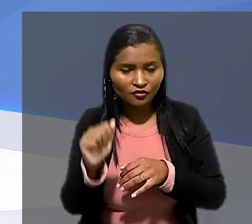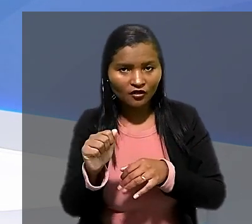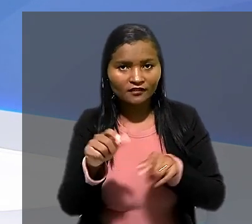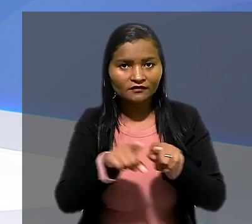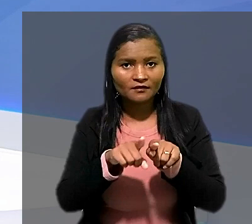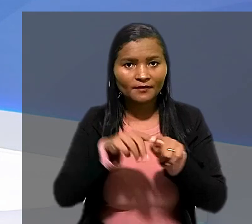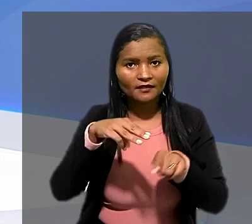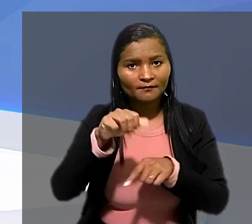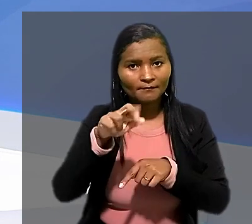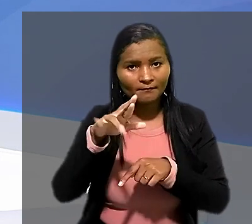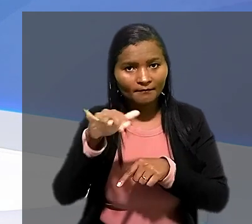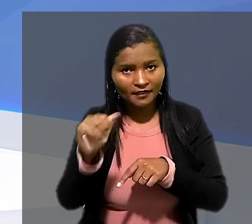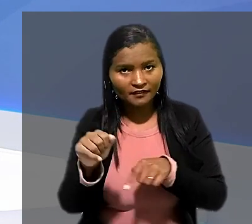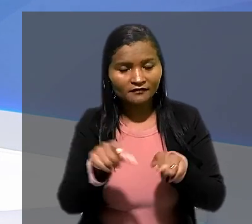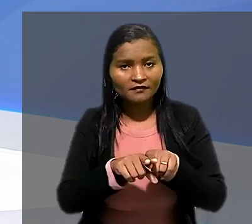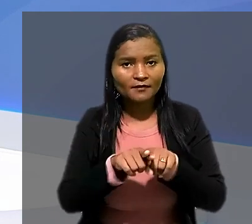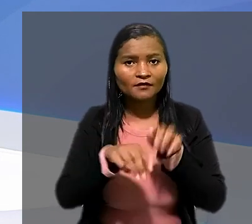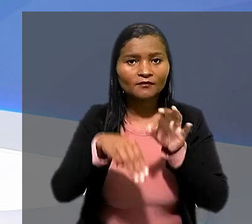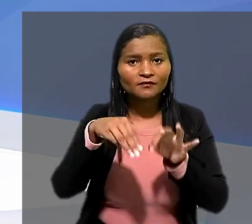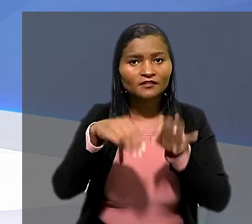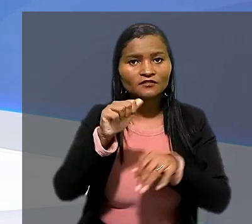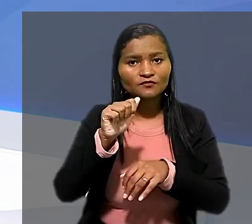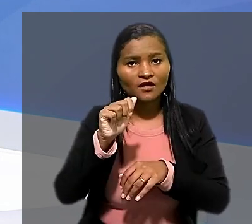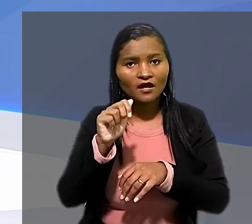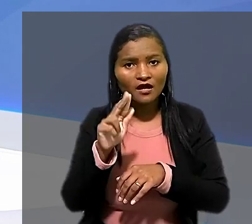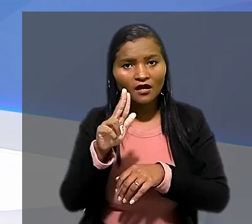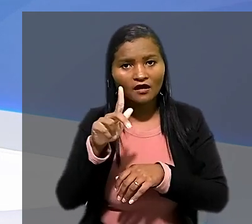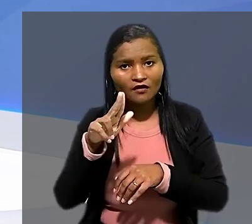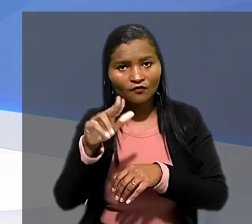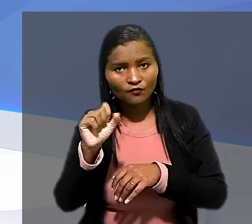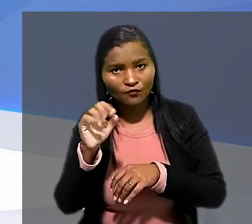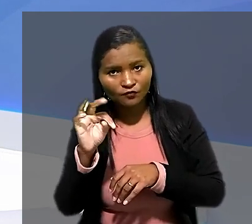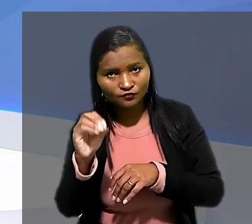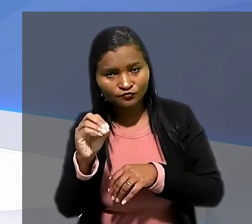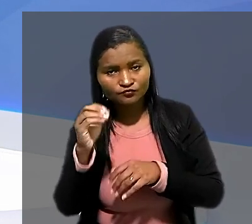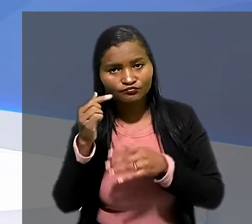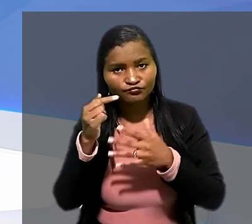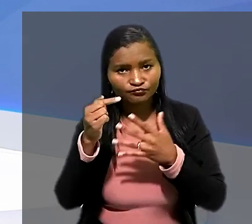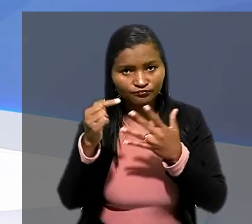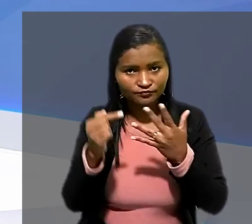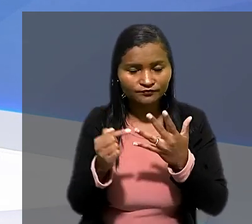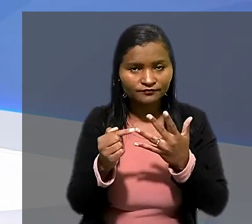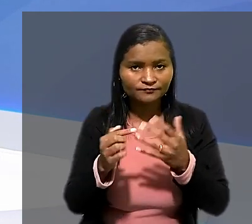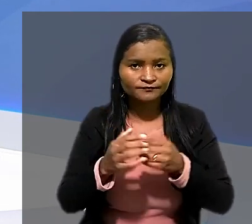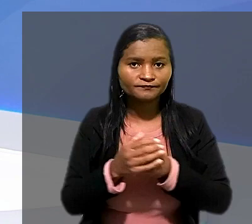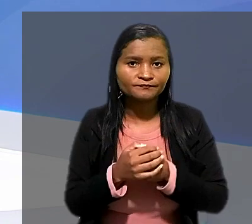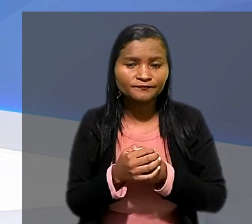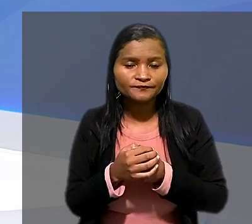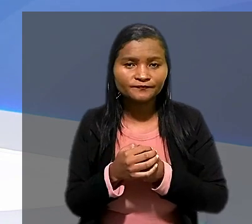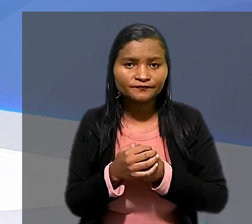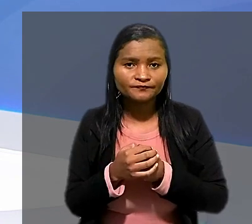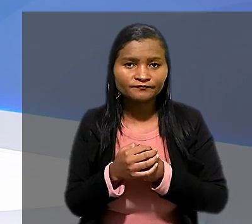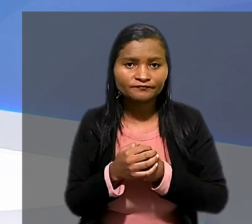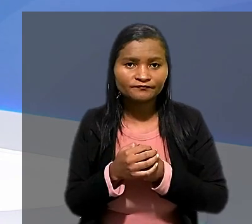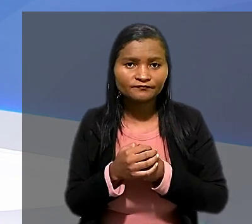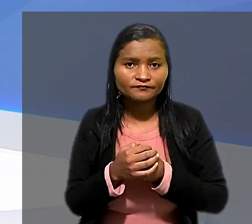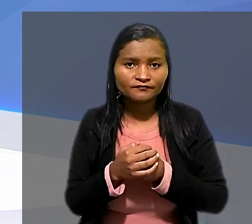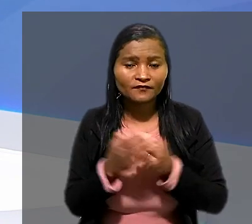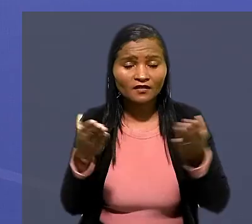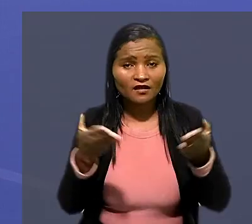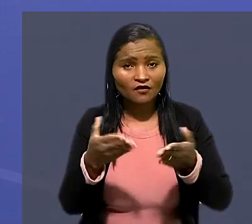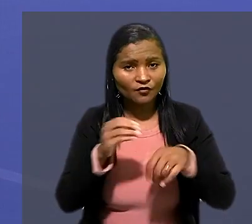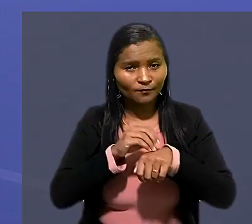ministras Dora Maria da Costa, Maria Helena Malman e os ministros Augusto César, Hugo Scheuermann, Cláudio Brandão e Alberto